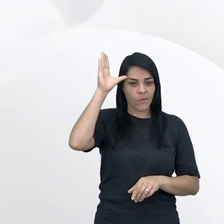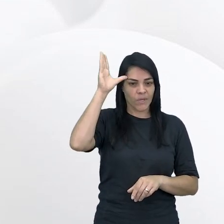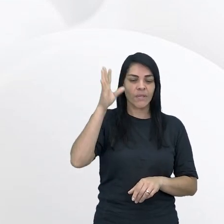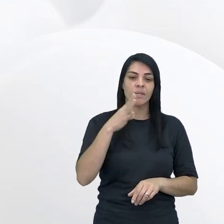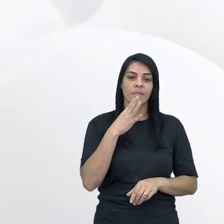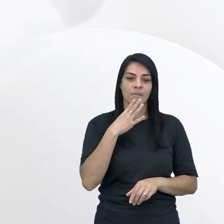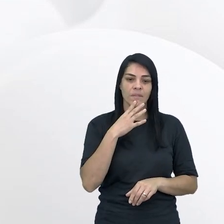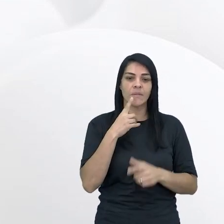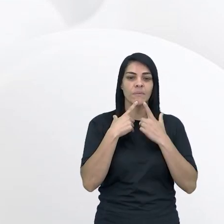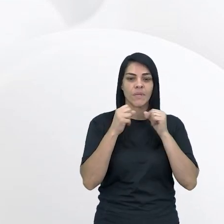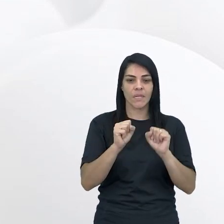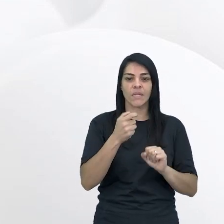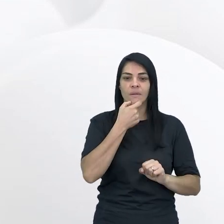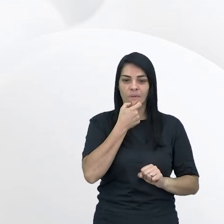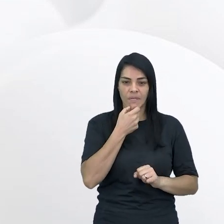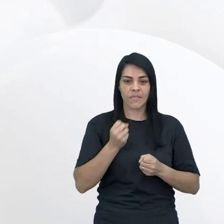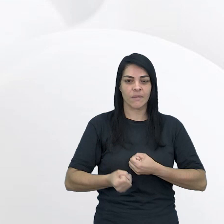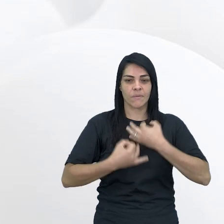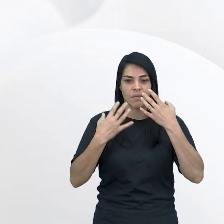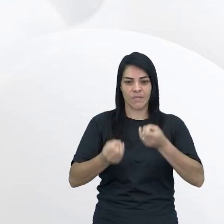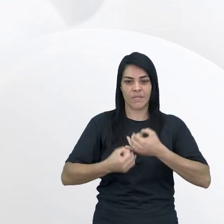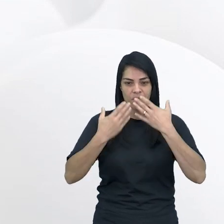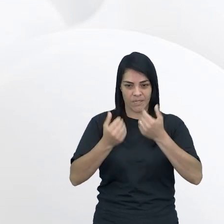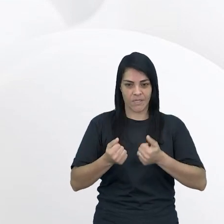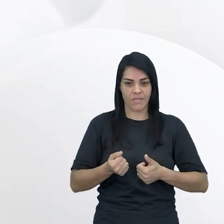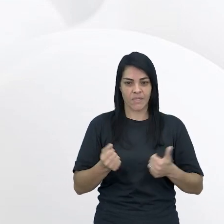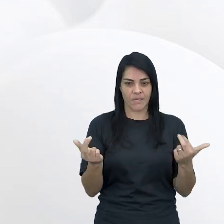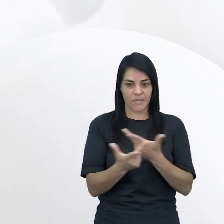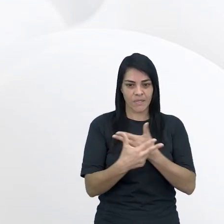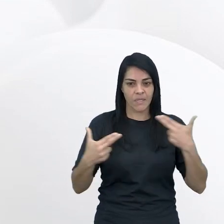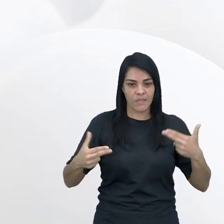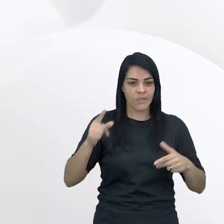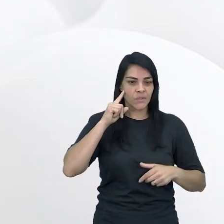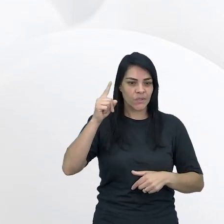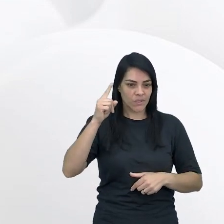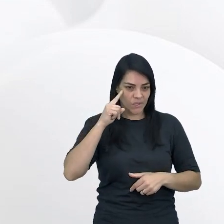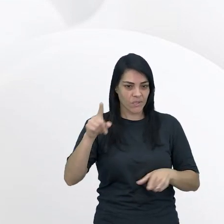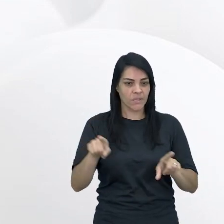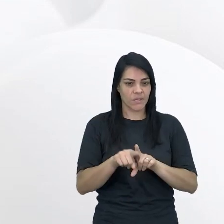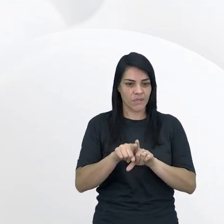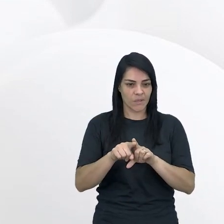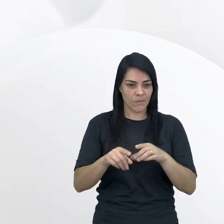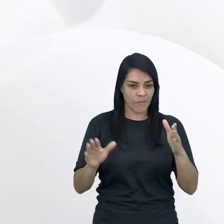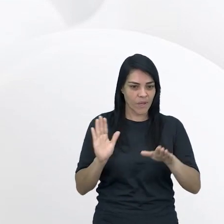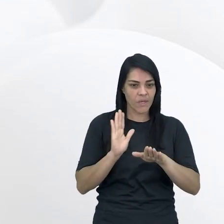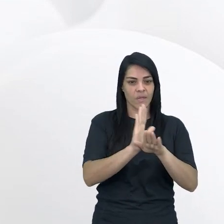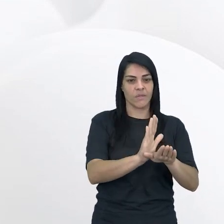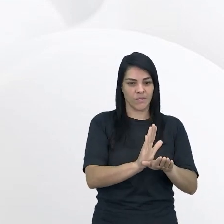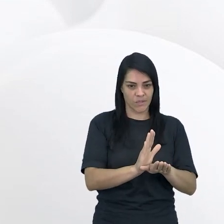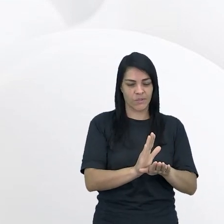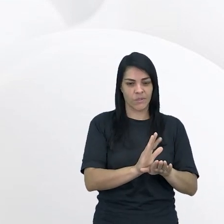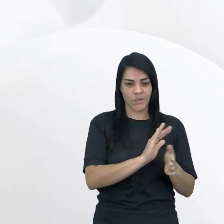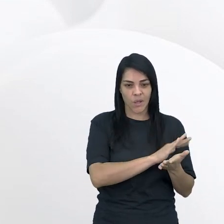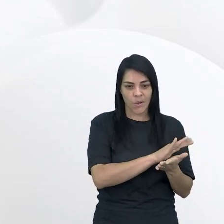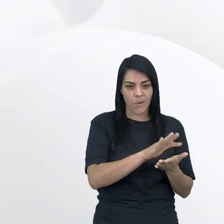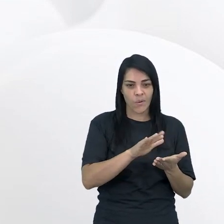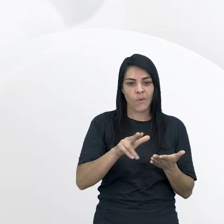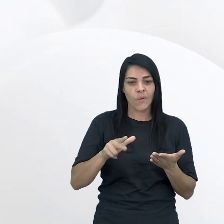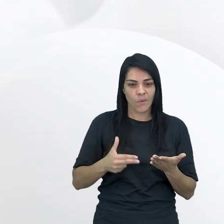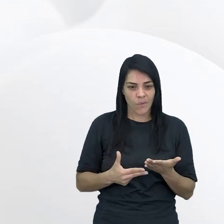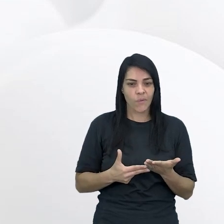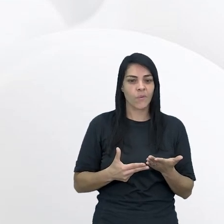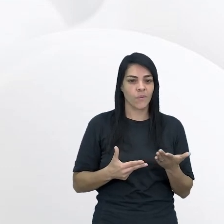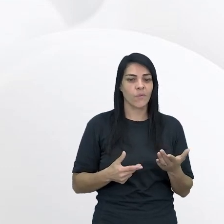em situações cotidianas. Construir o repertório lexical em língua inglesa relativo ao